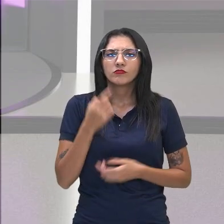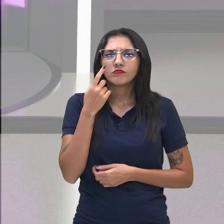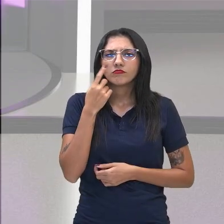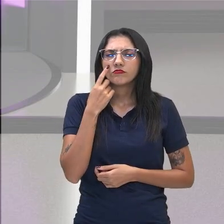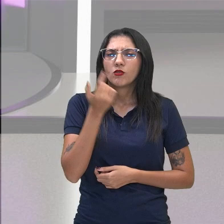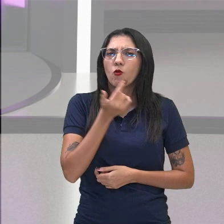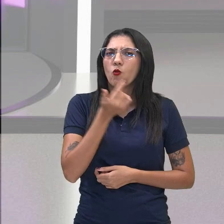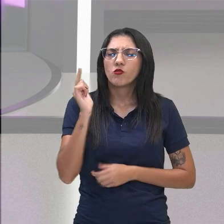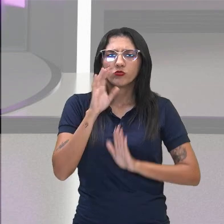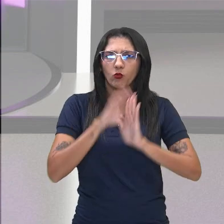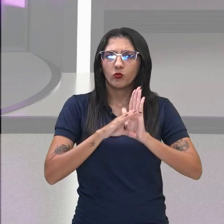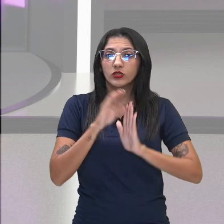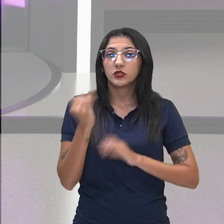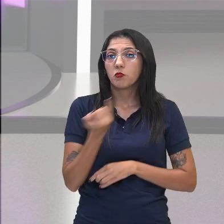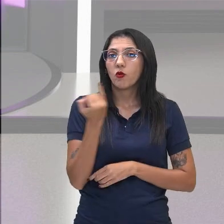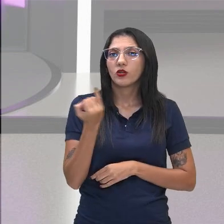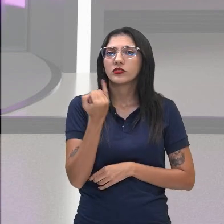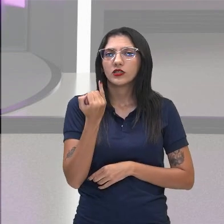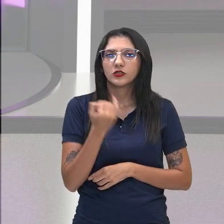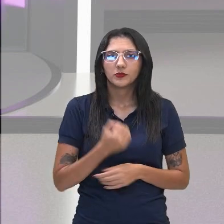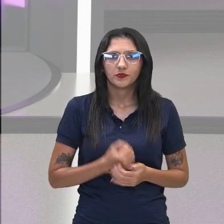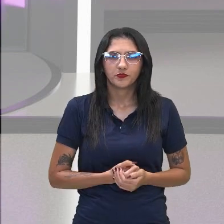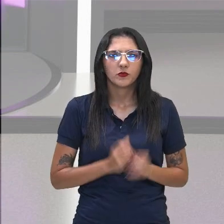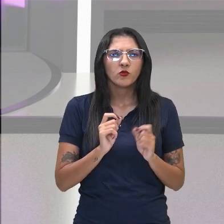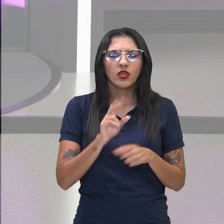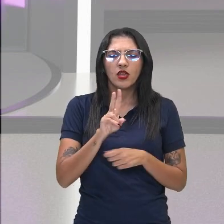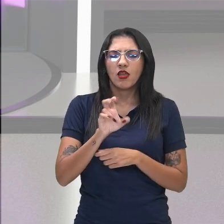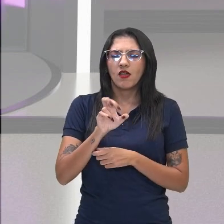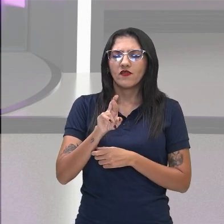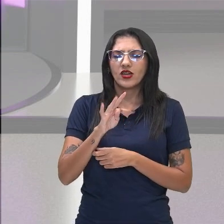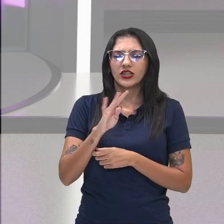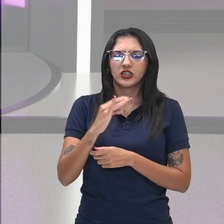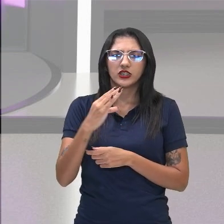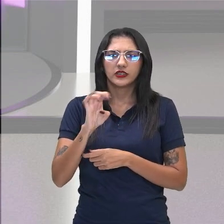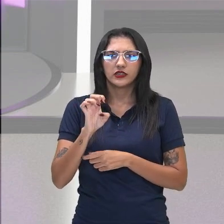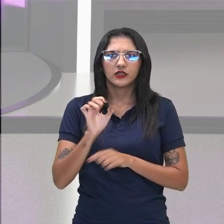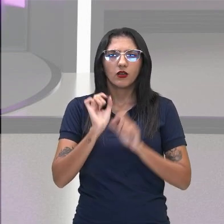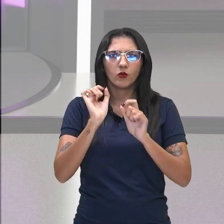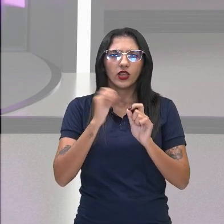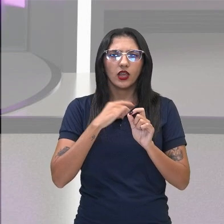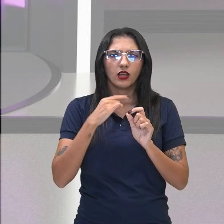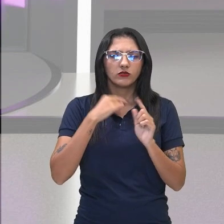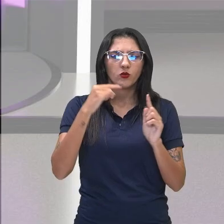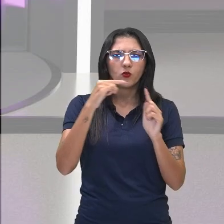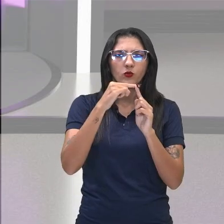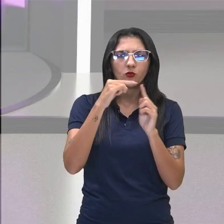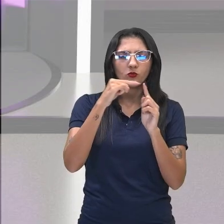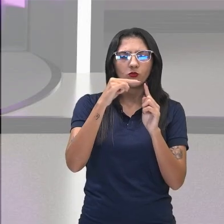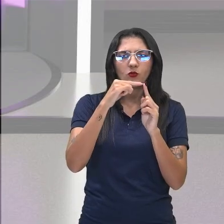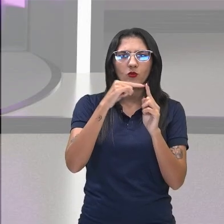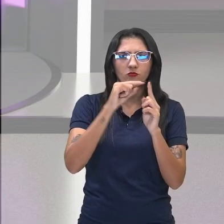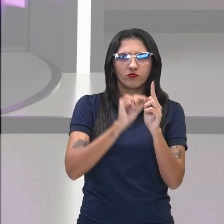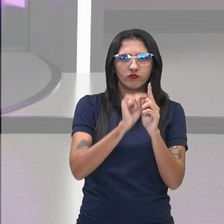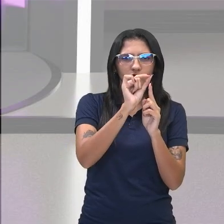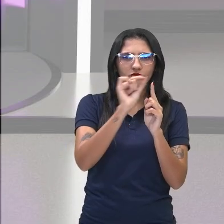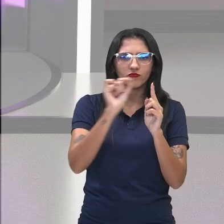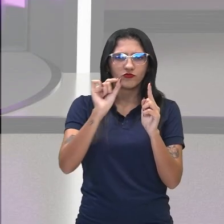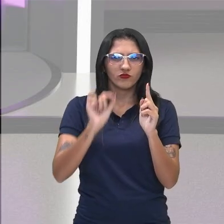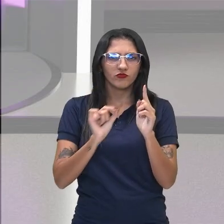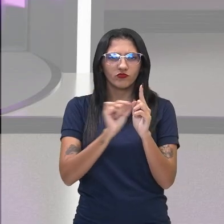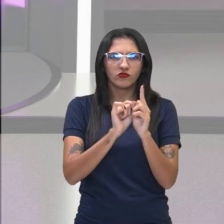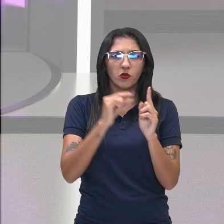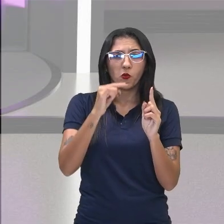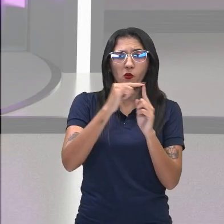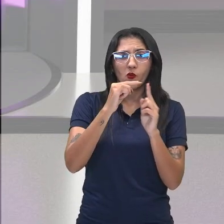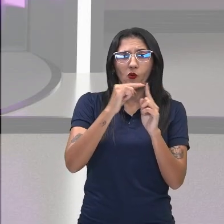estudo do polígono, que são os vértices. E o que são os vértices? São os pontos onde os lados se encontram. Então, toda vez que eu pensar